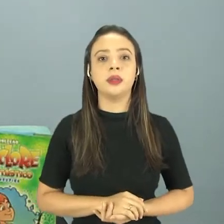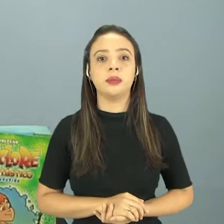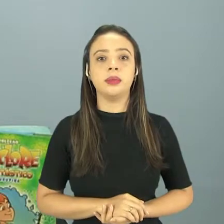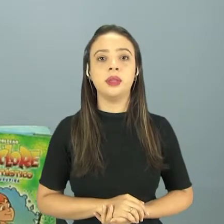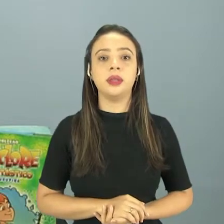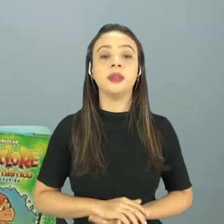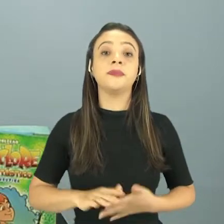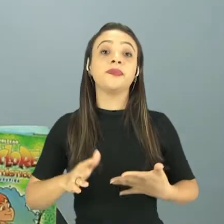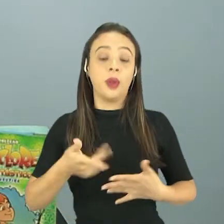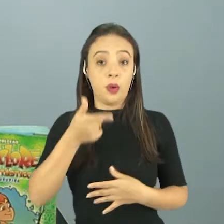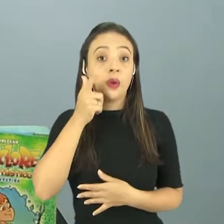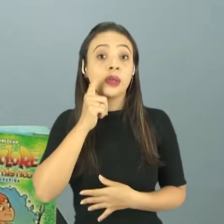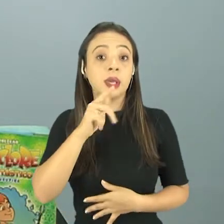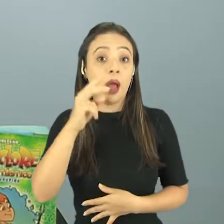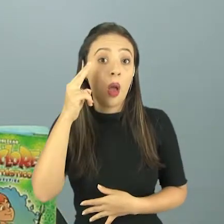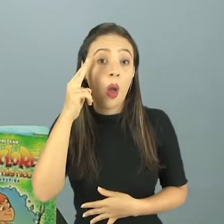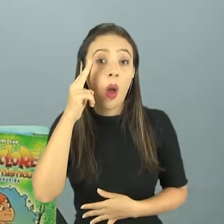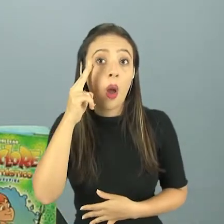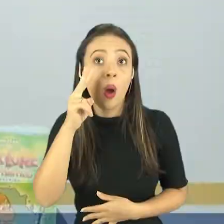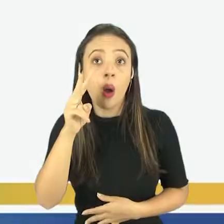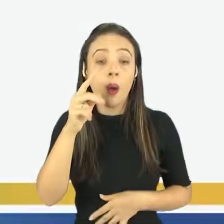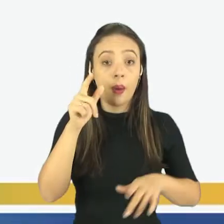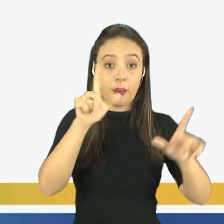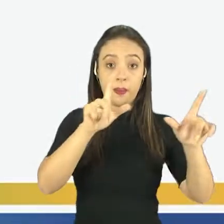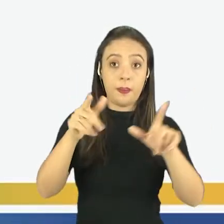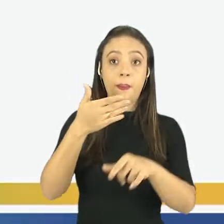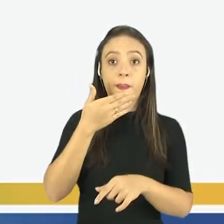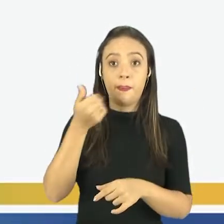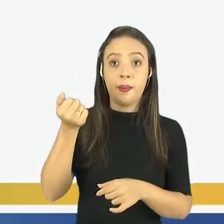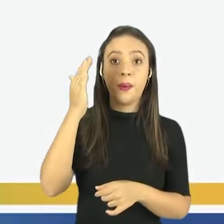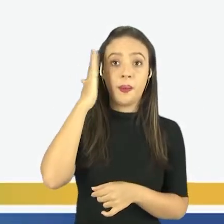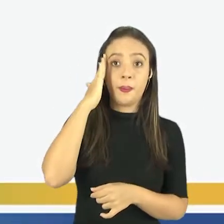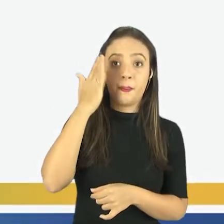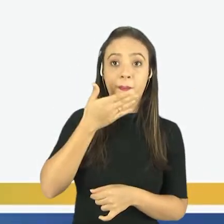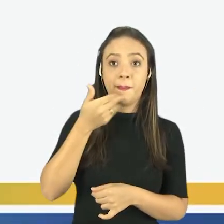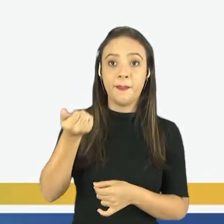tá bom? Acompanhe comigo aí na telinha para a gente entender um pouco mais, vamos lá.